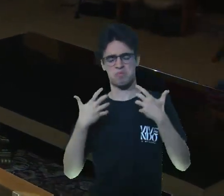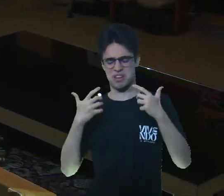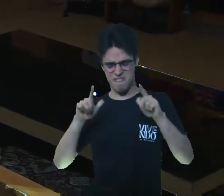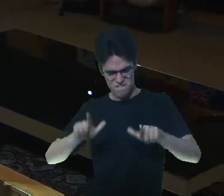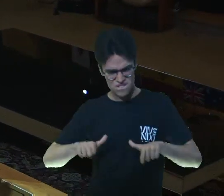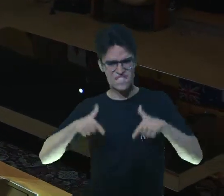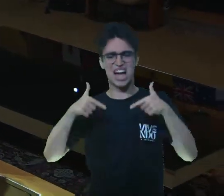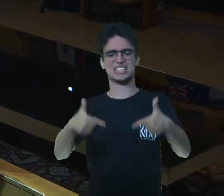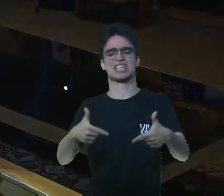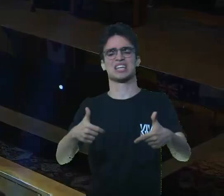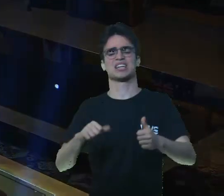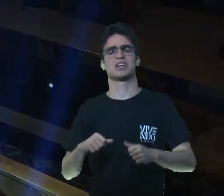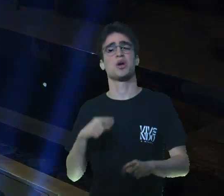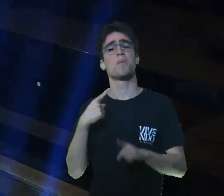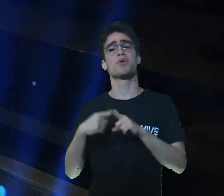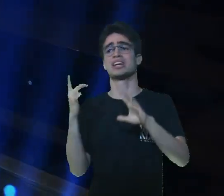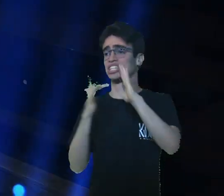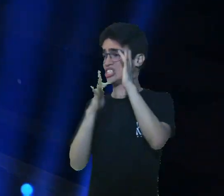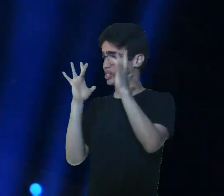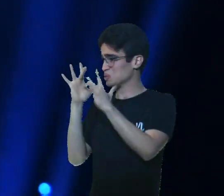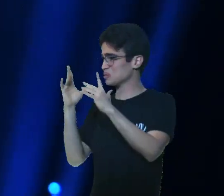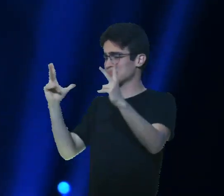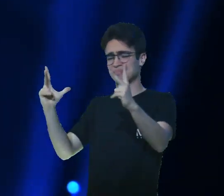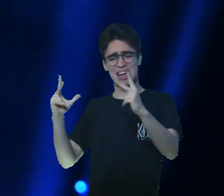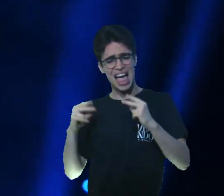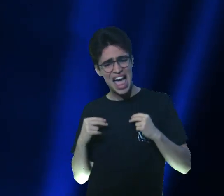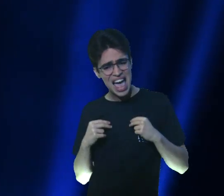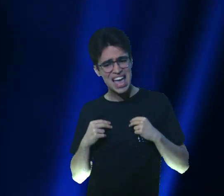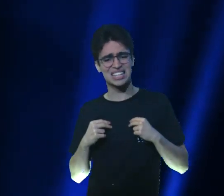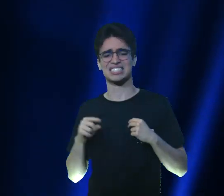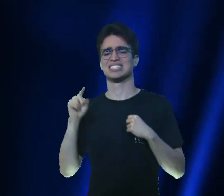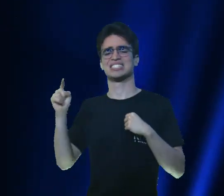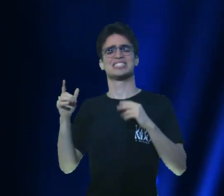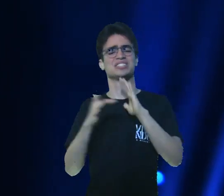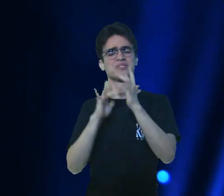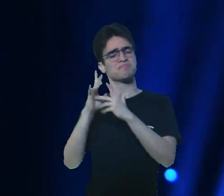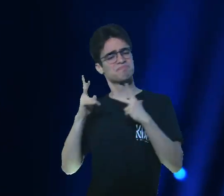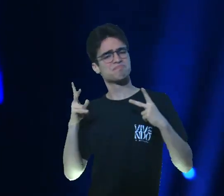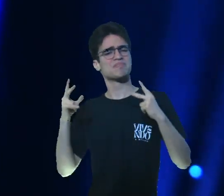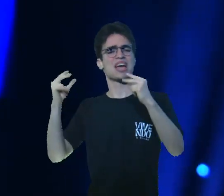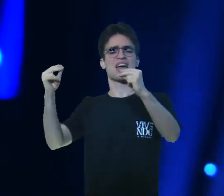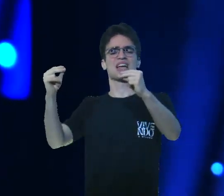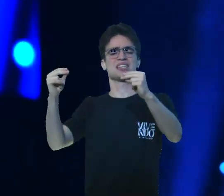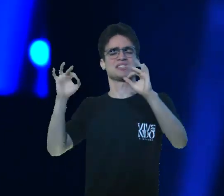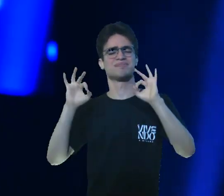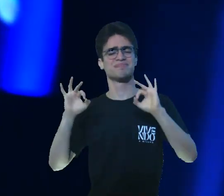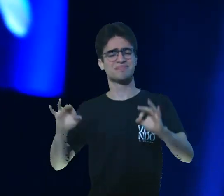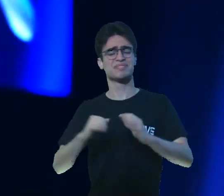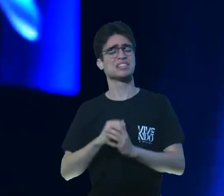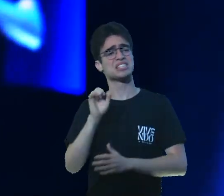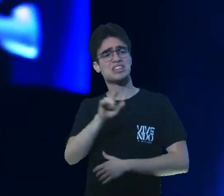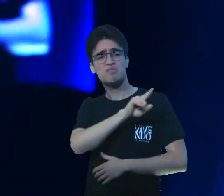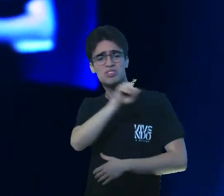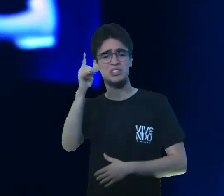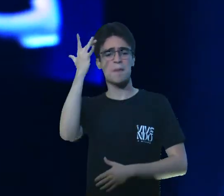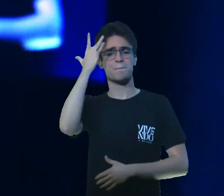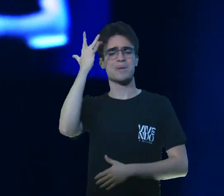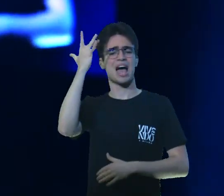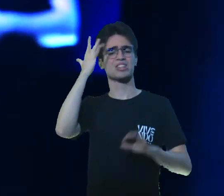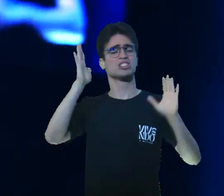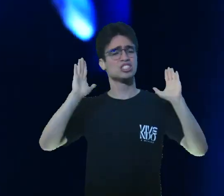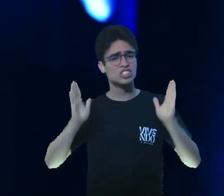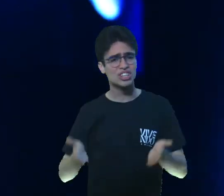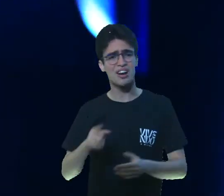isso, porque Jesus é digno dos meus olhos erguidos. E se você se sente maduro para